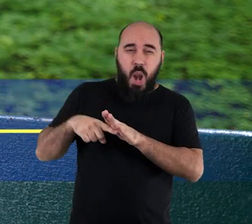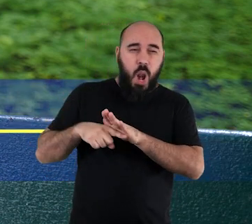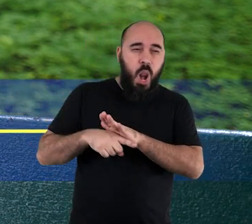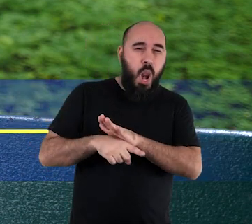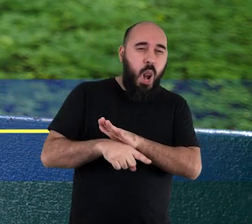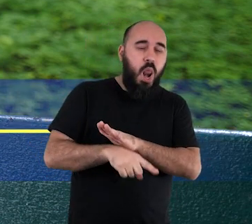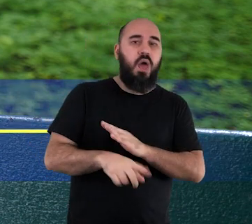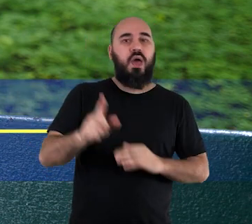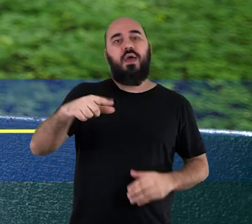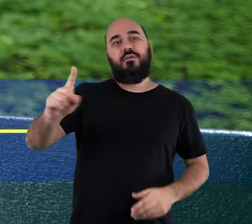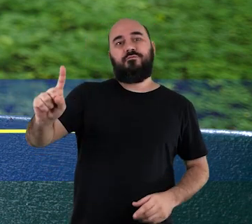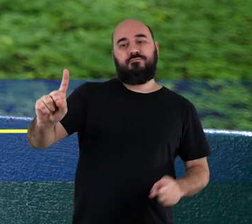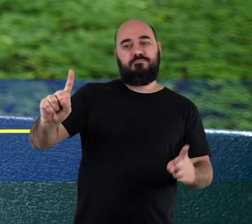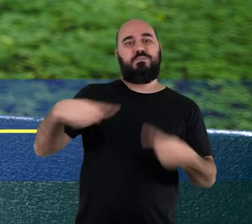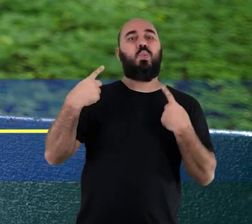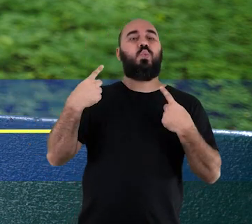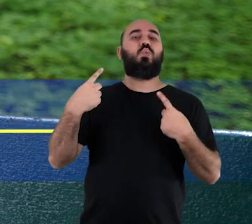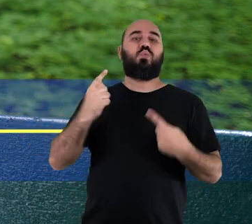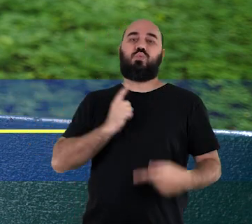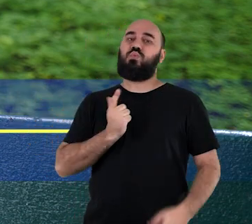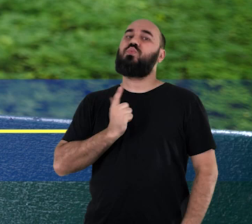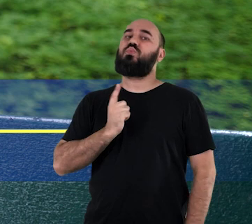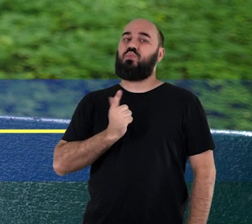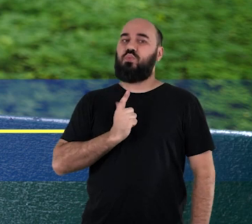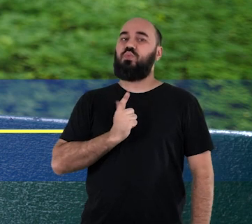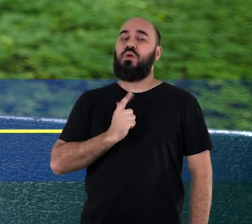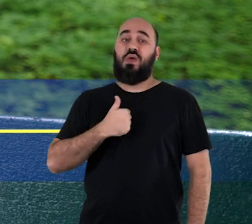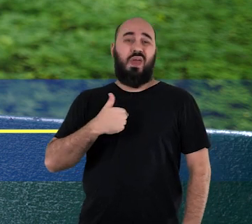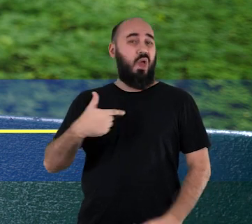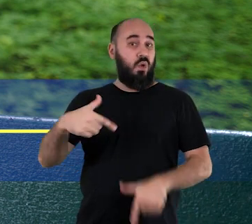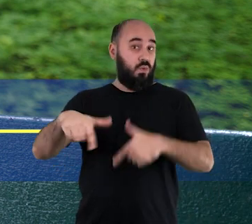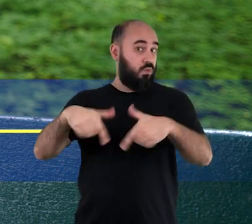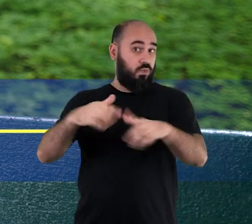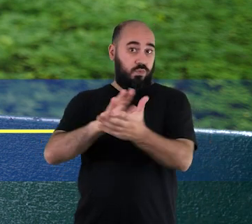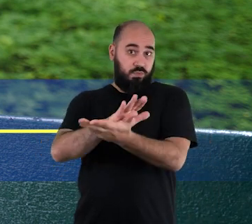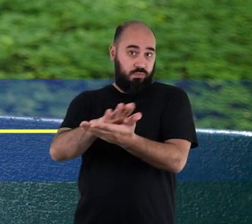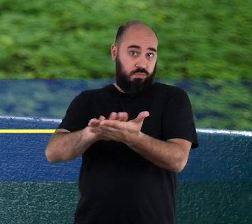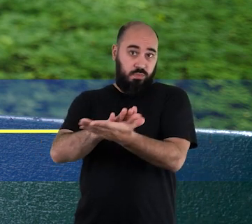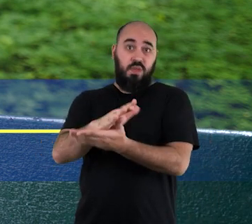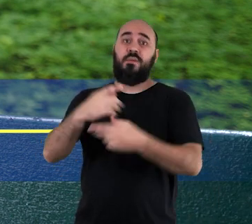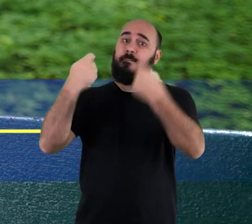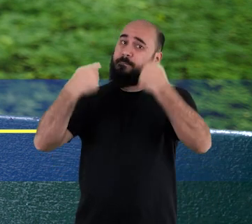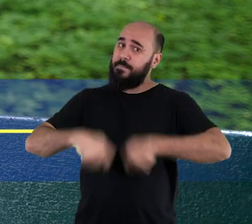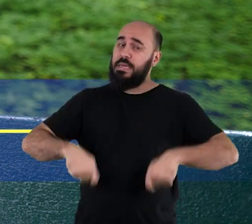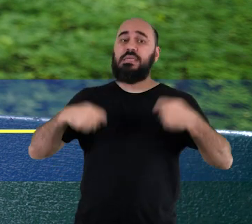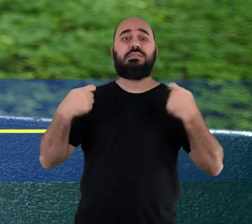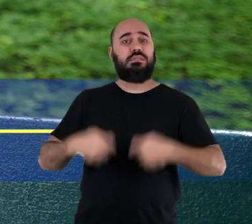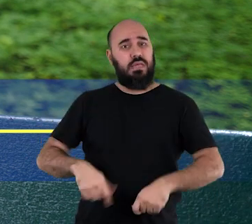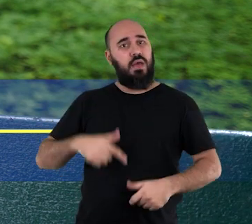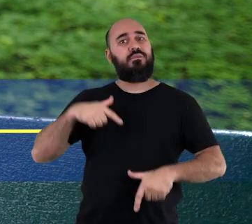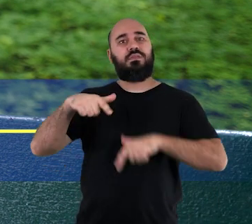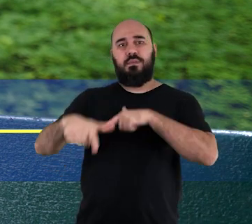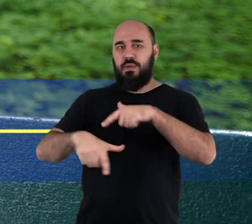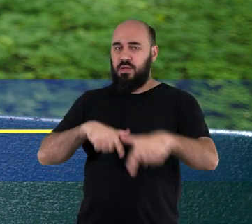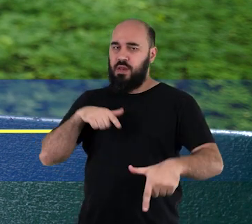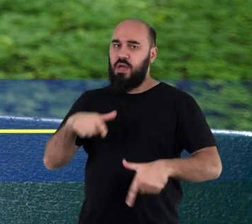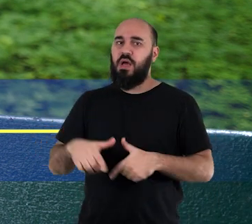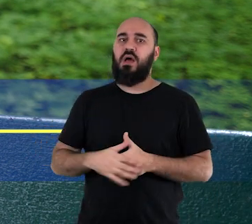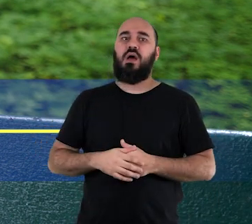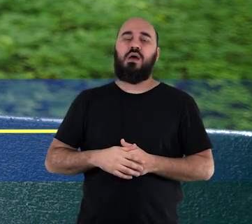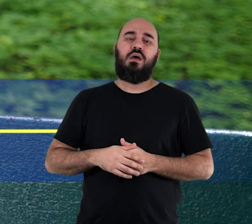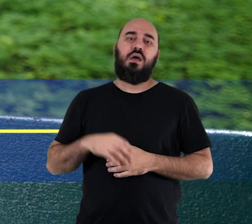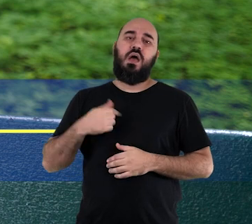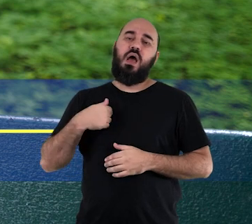uma aprovação. Nesse momento eu estava desempregado, eu estava precisando muito de um emprego e no meio dessa